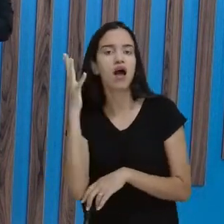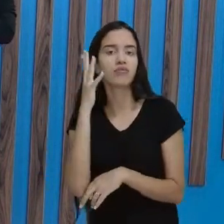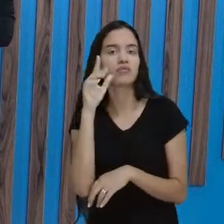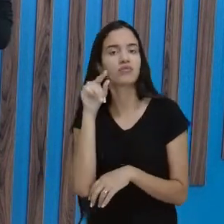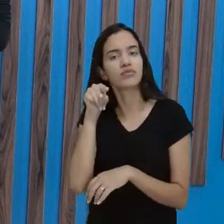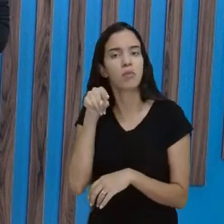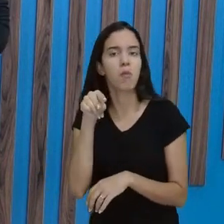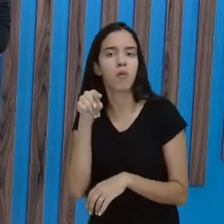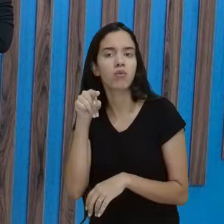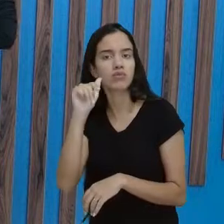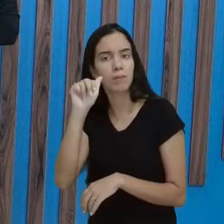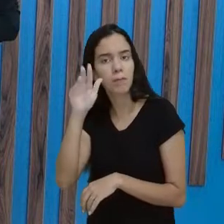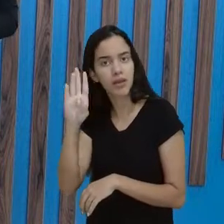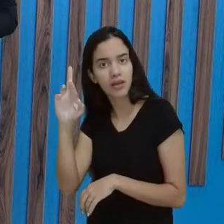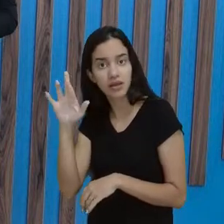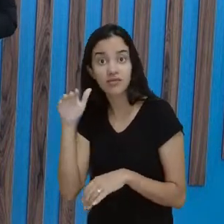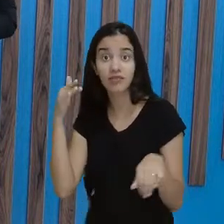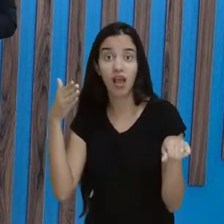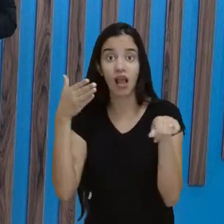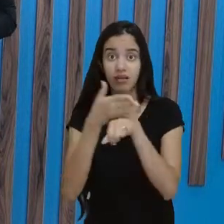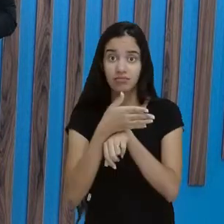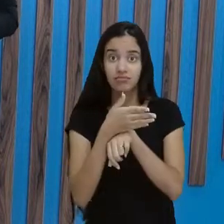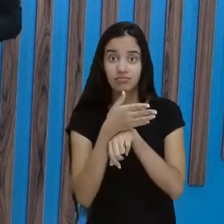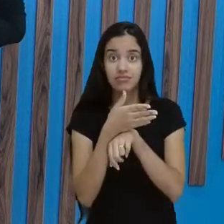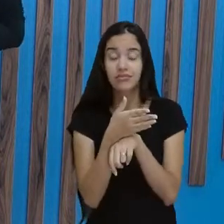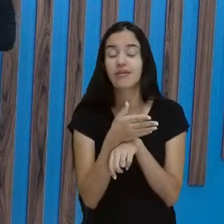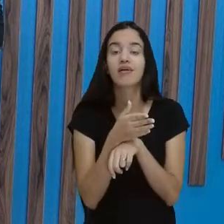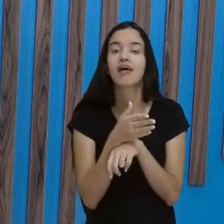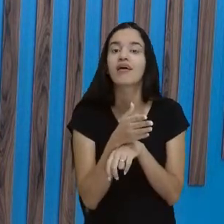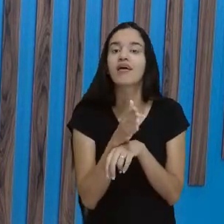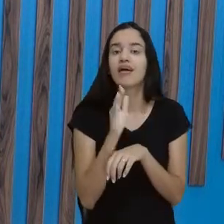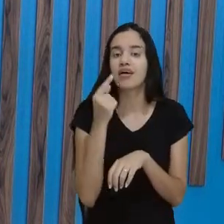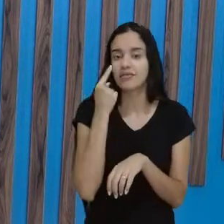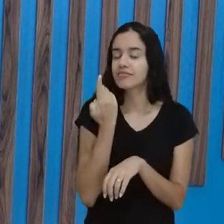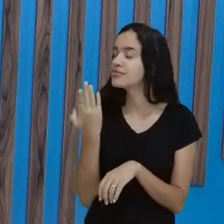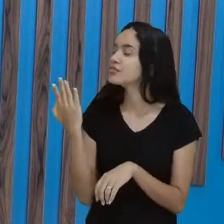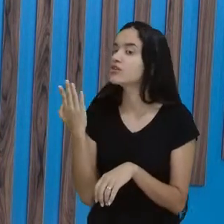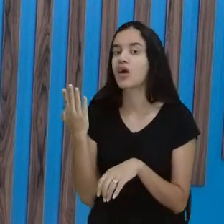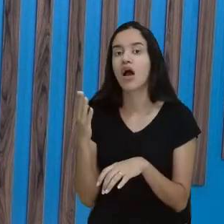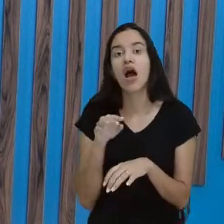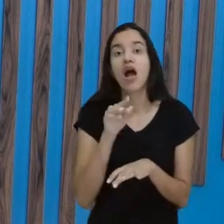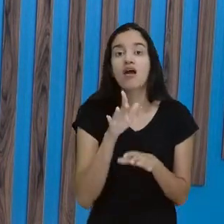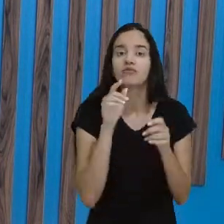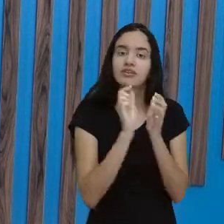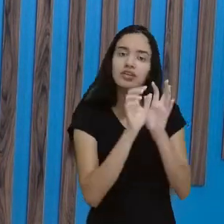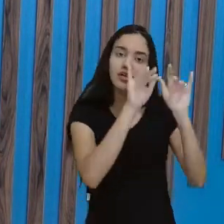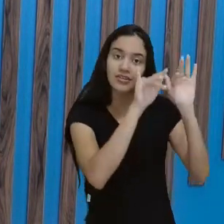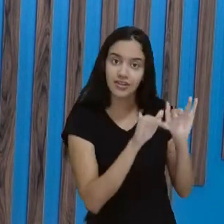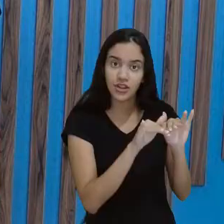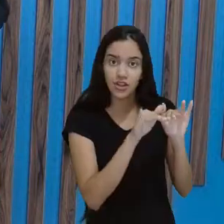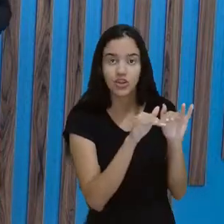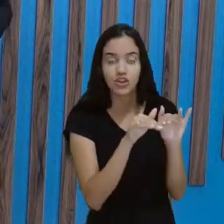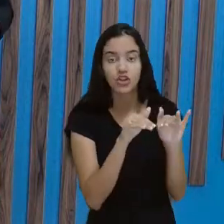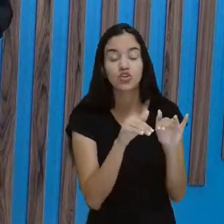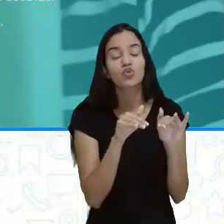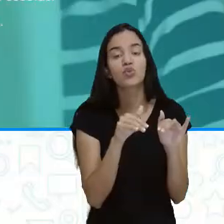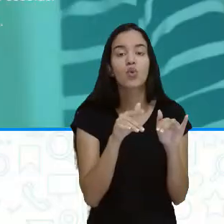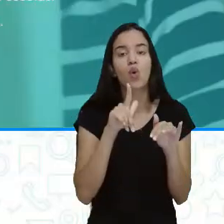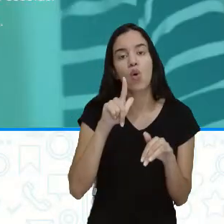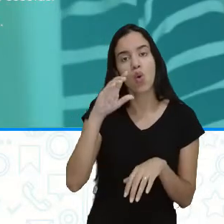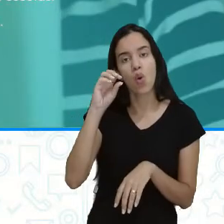www.arvore.com.br, vai entrar nessa página aqui e aí você digita ali, olha, o seu login, que é a